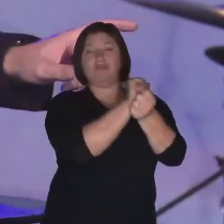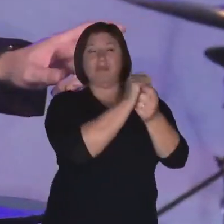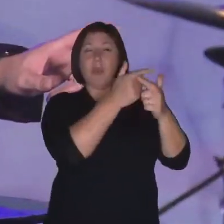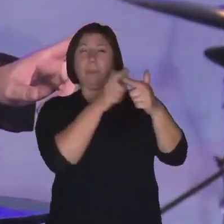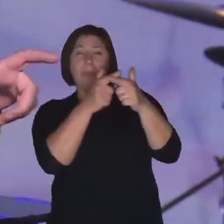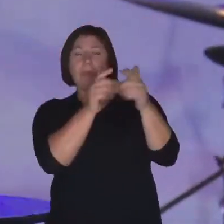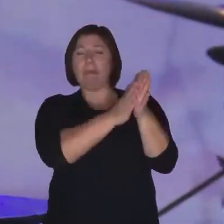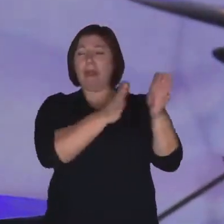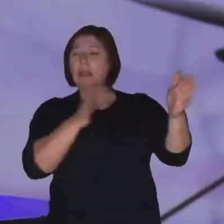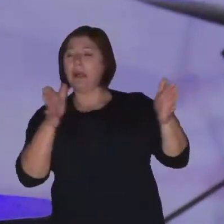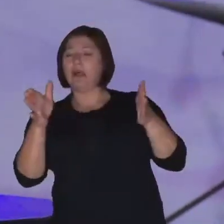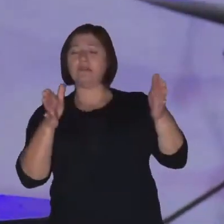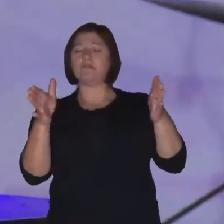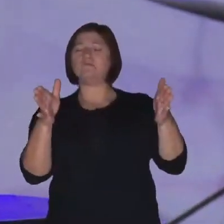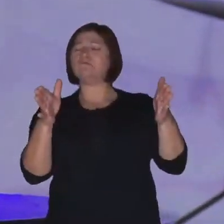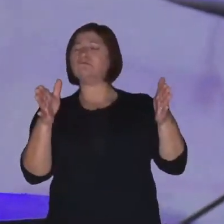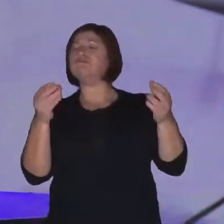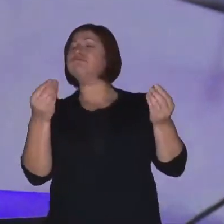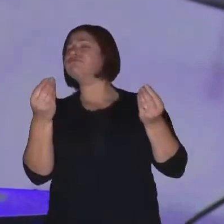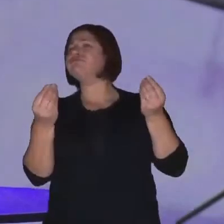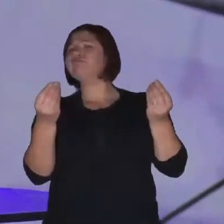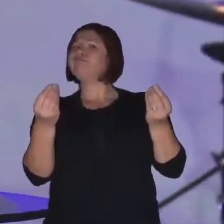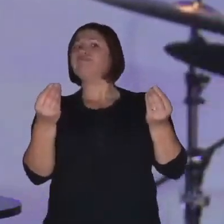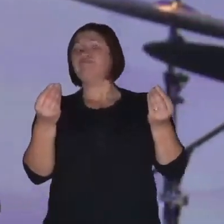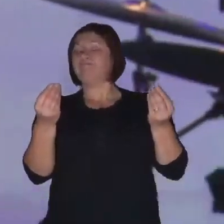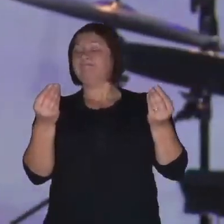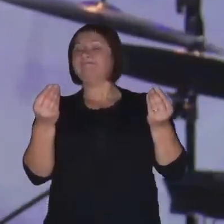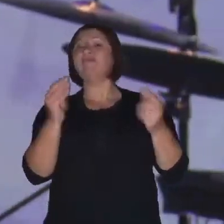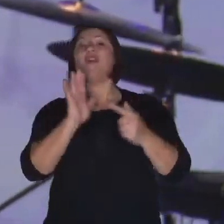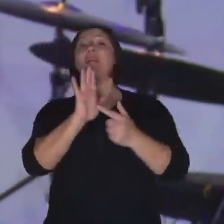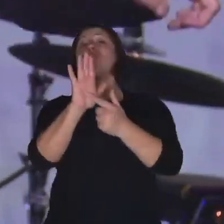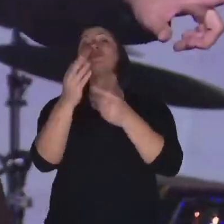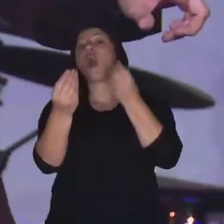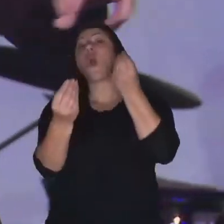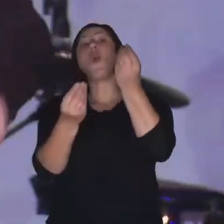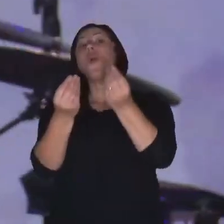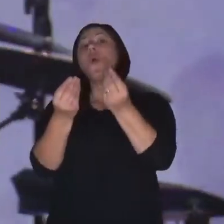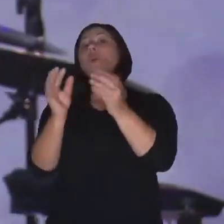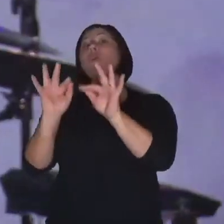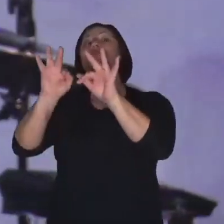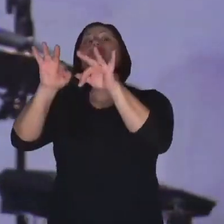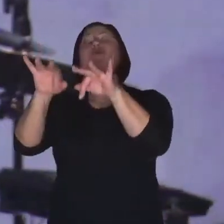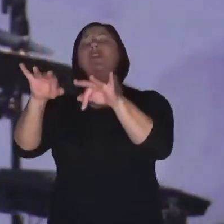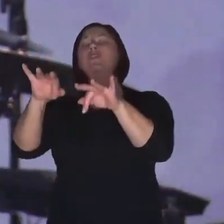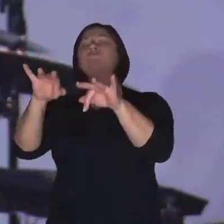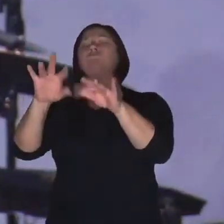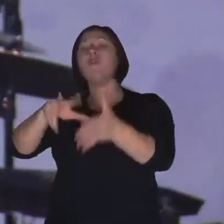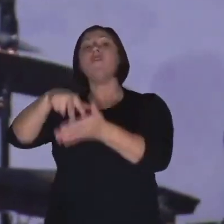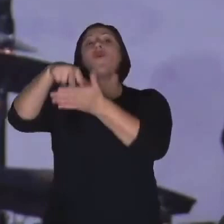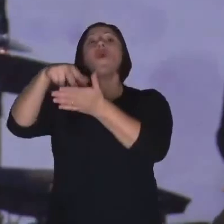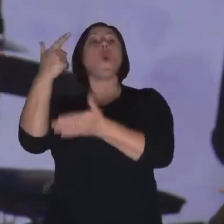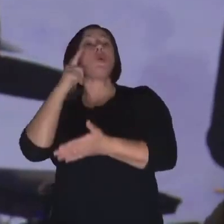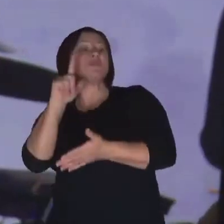dela. É, aleluia. Okay? Tem pessoas que vão querer se reinventar na saída da Babilônia, não vai dar certo, porque não vai ter o que colher.